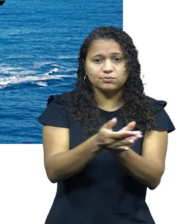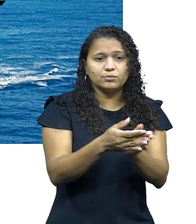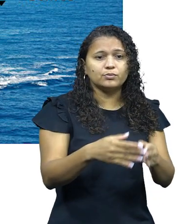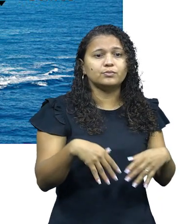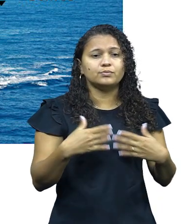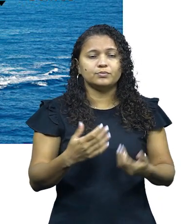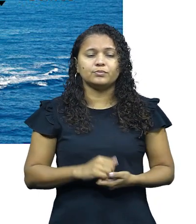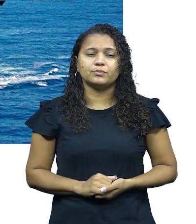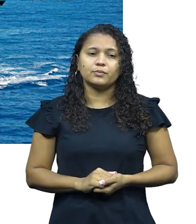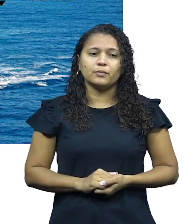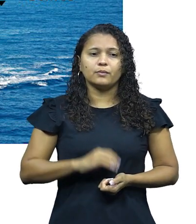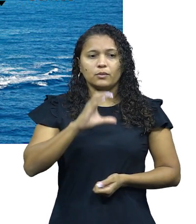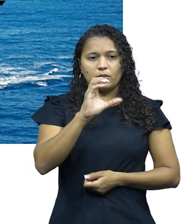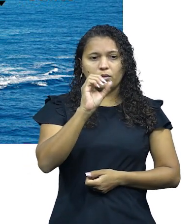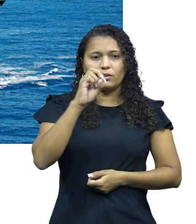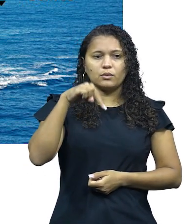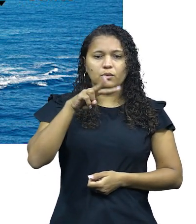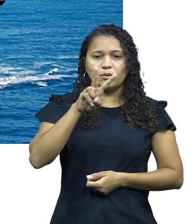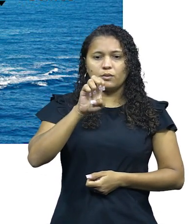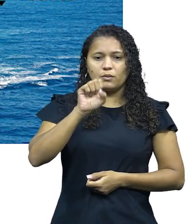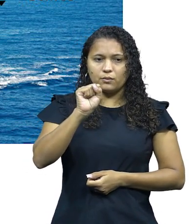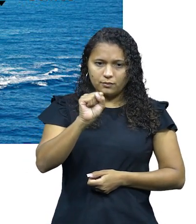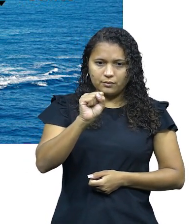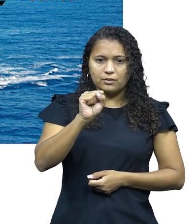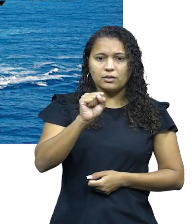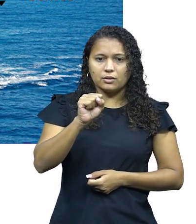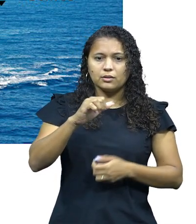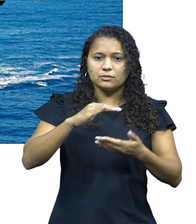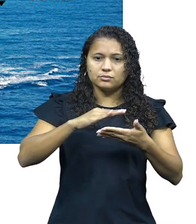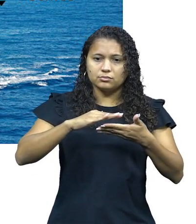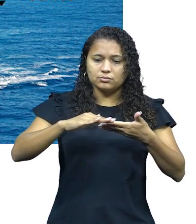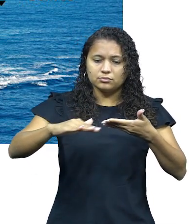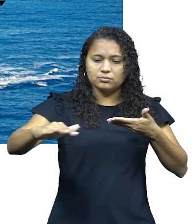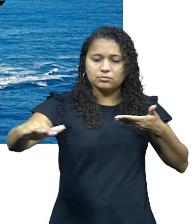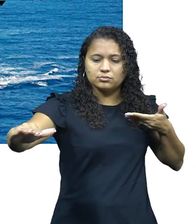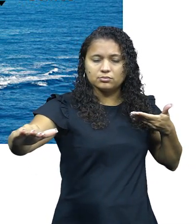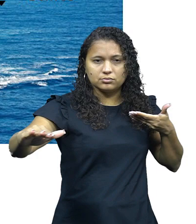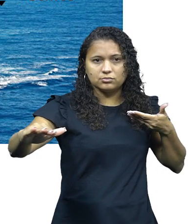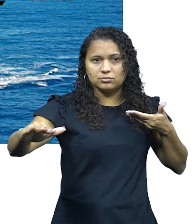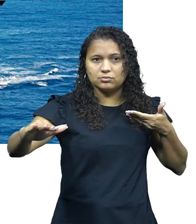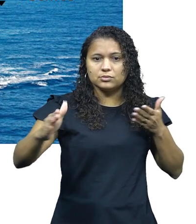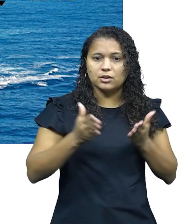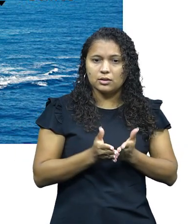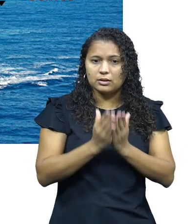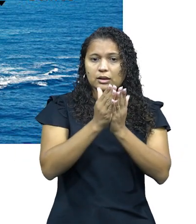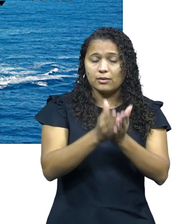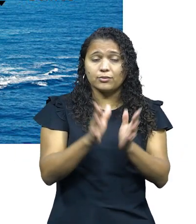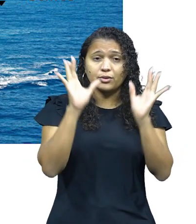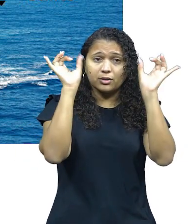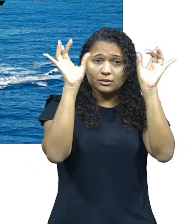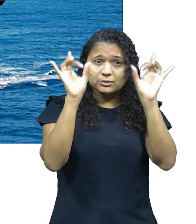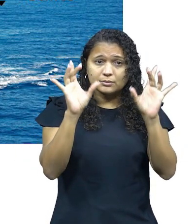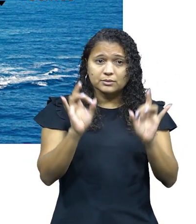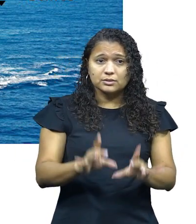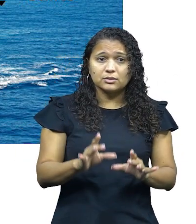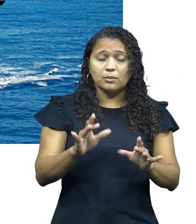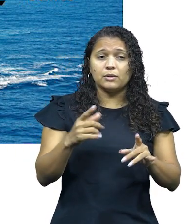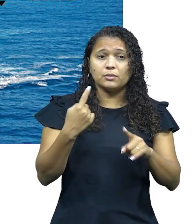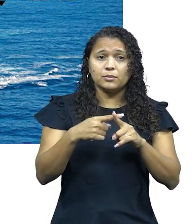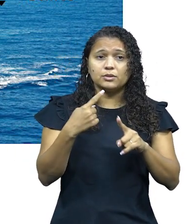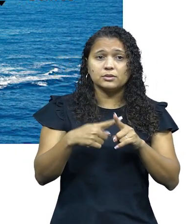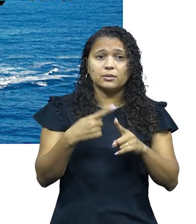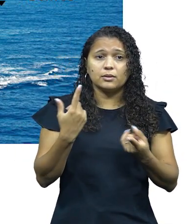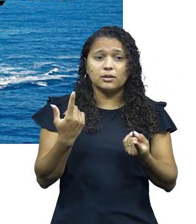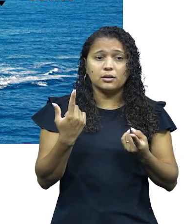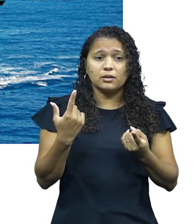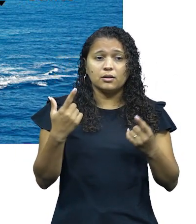E o convés do navio? Ele é um pavimento ou piso de bordo de um navio, especialmente os